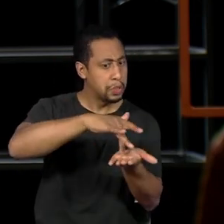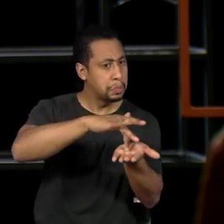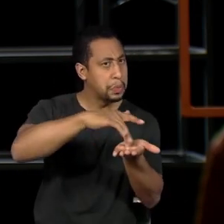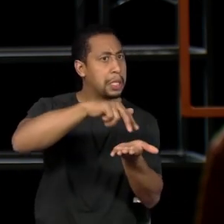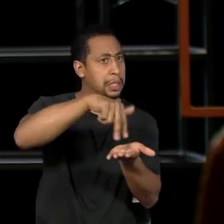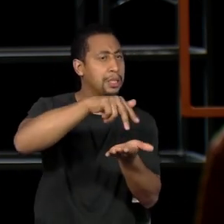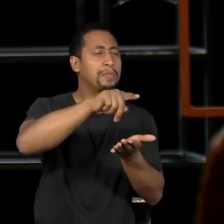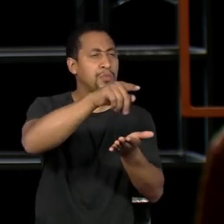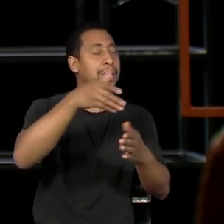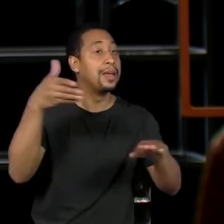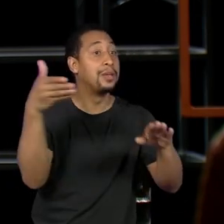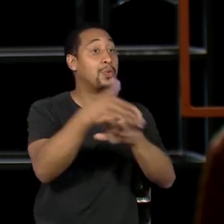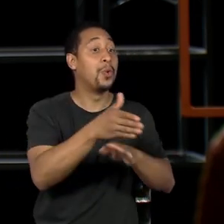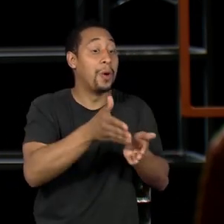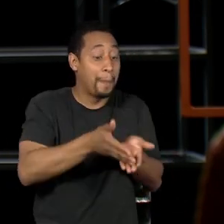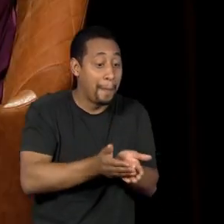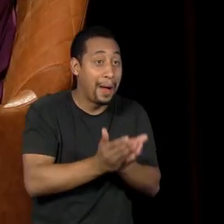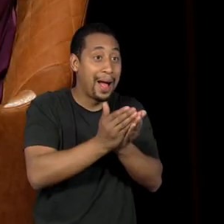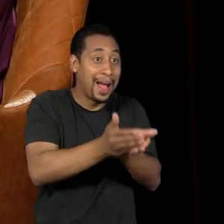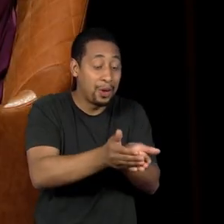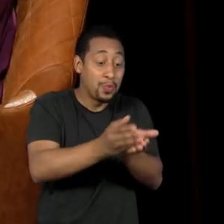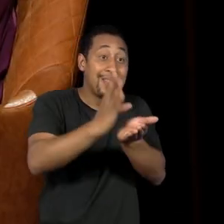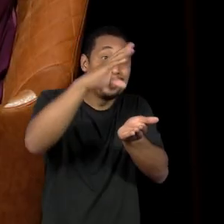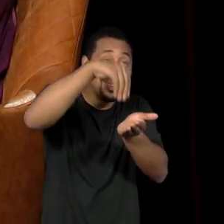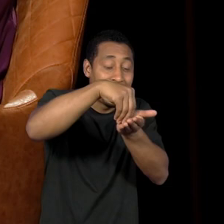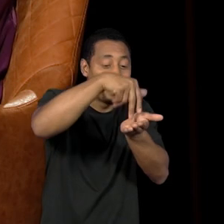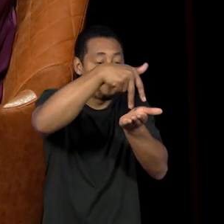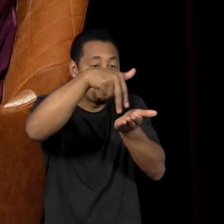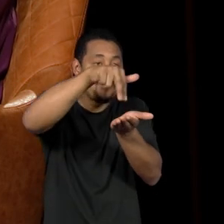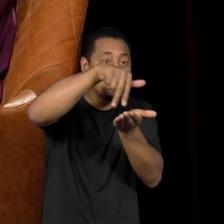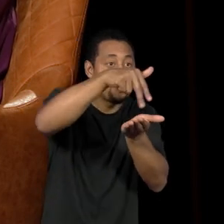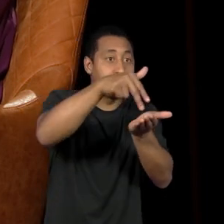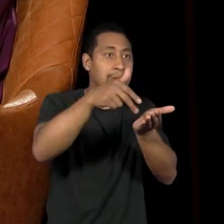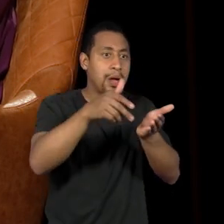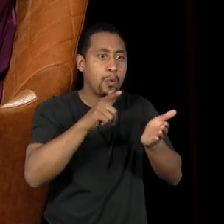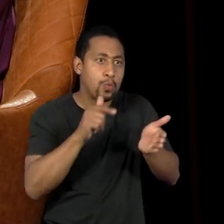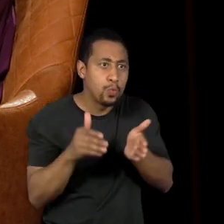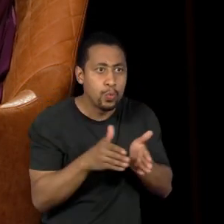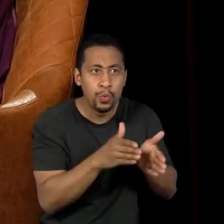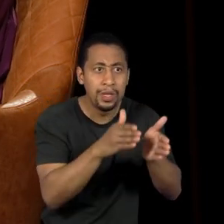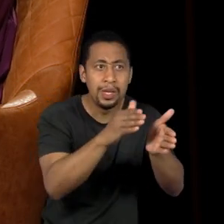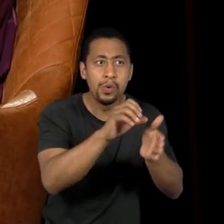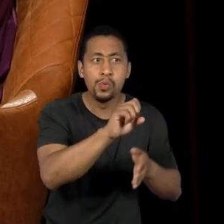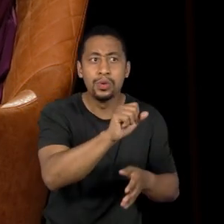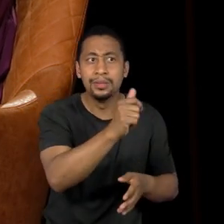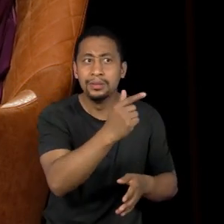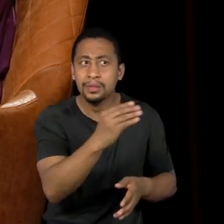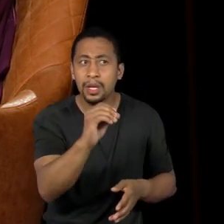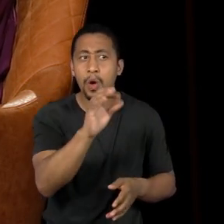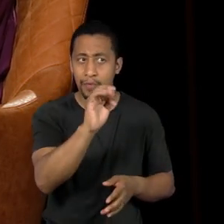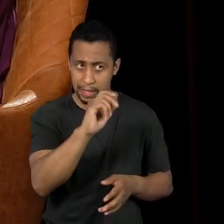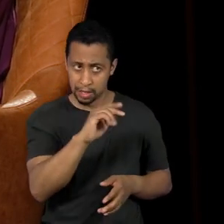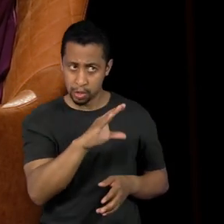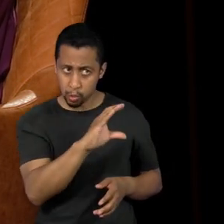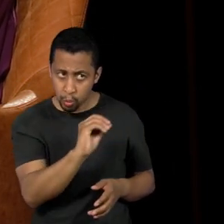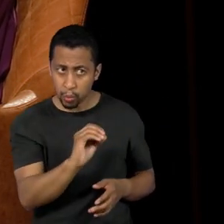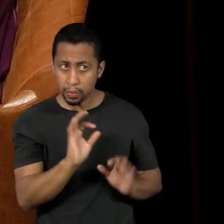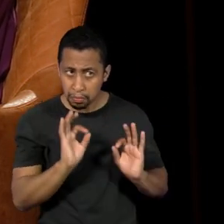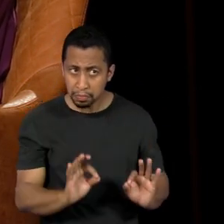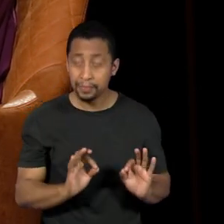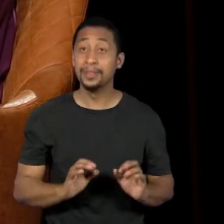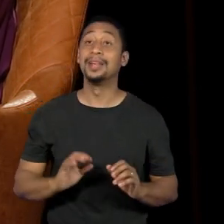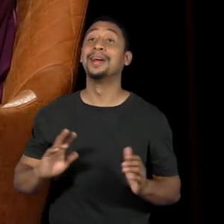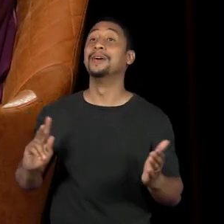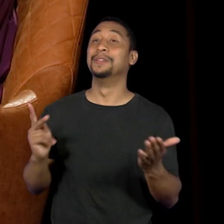numa barcaça no Rio São Francisco? Nossa, eu era muito amigo, que quem me arranjou a passagem de ida